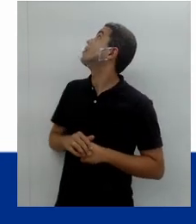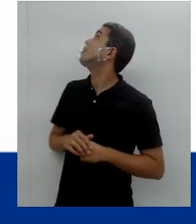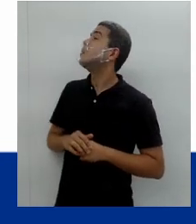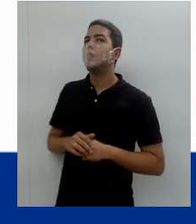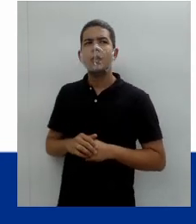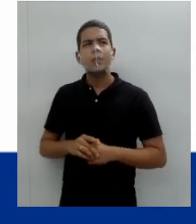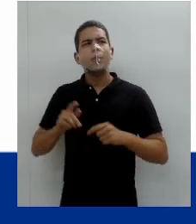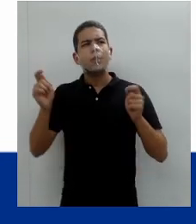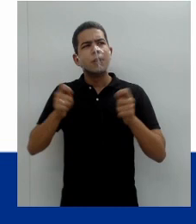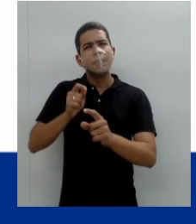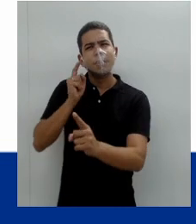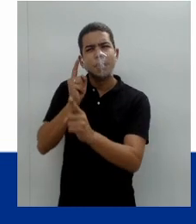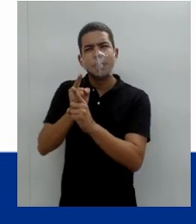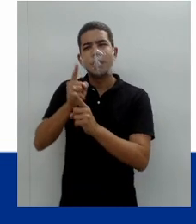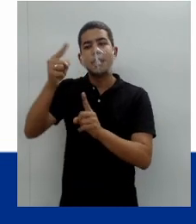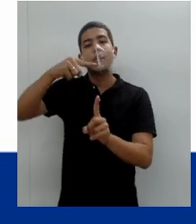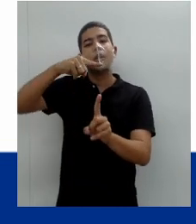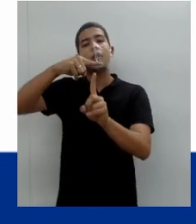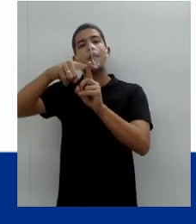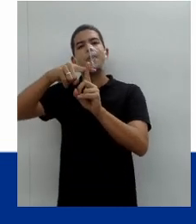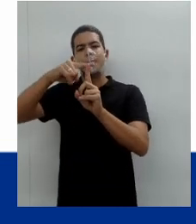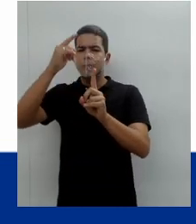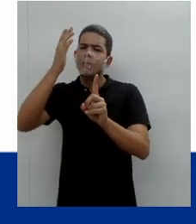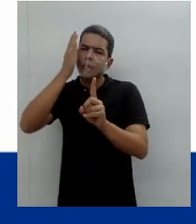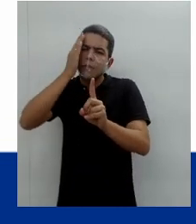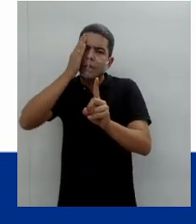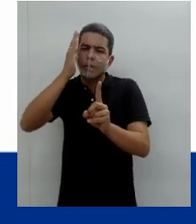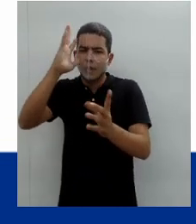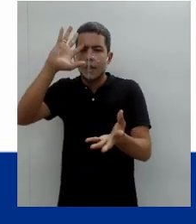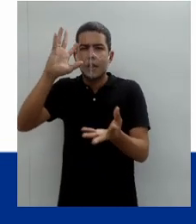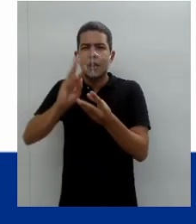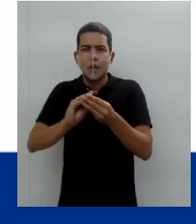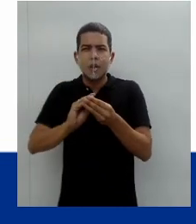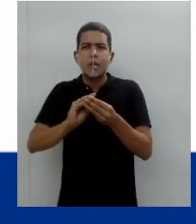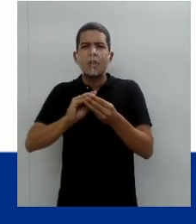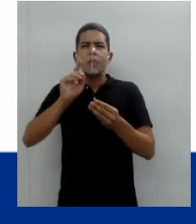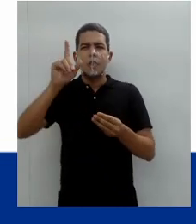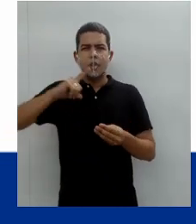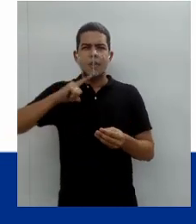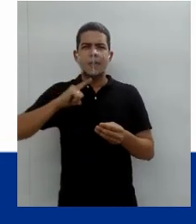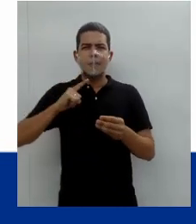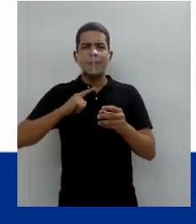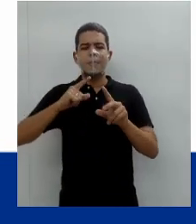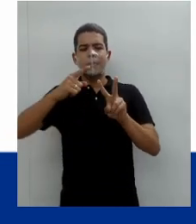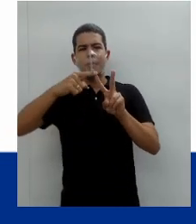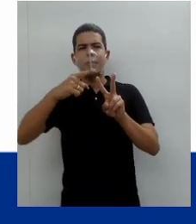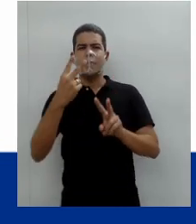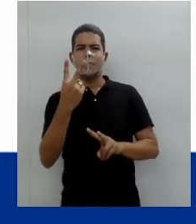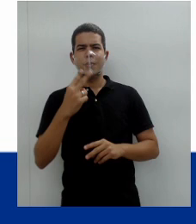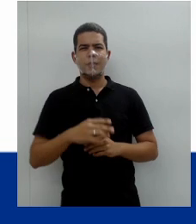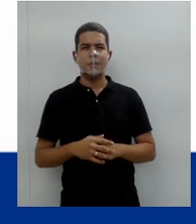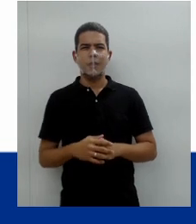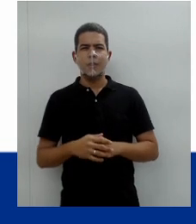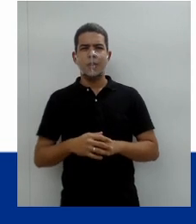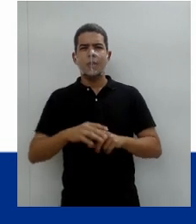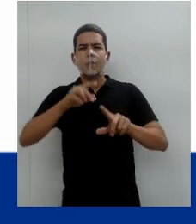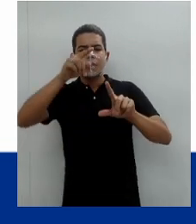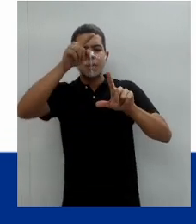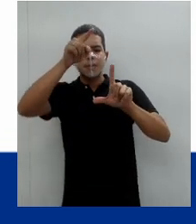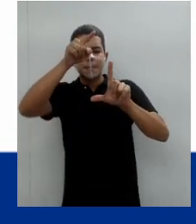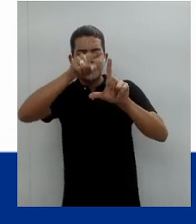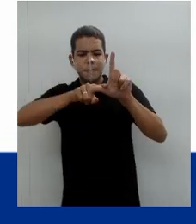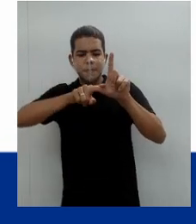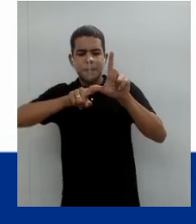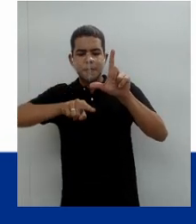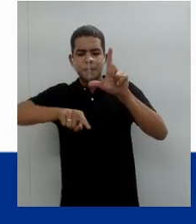você encontrou o valor, ele é positivo, tu já sabe. Eu tenho duas raízes tocando dois pontos de